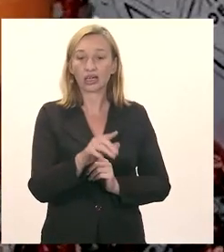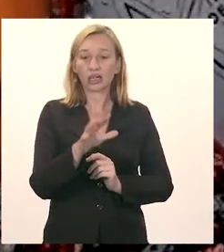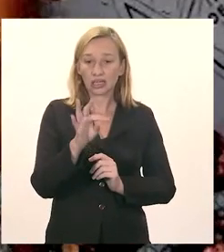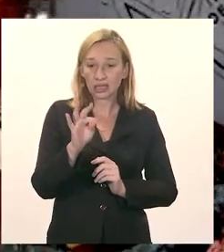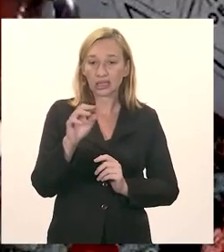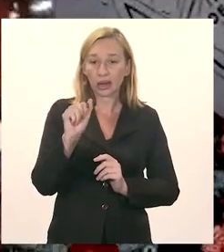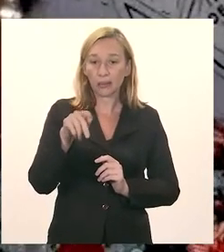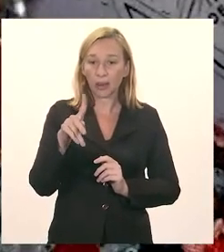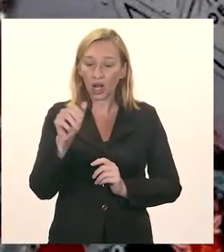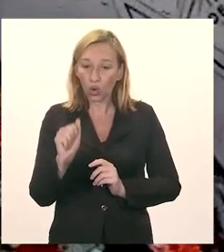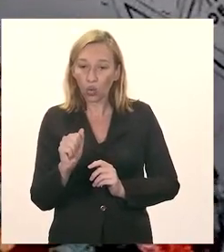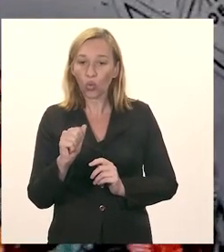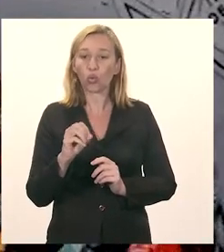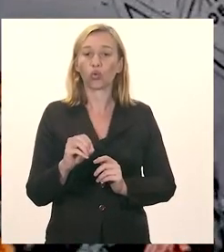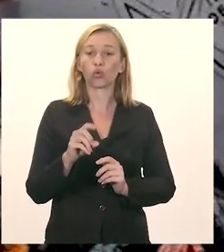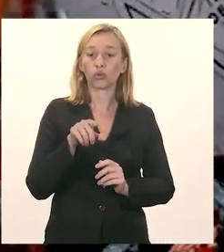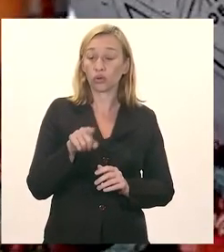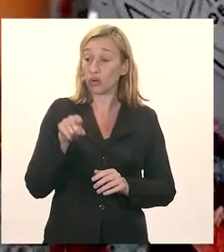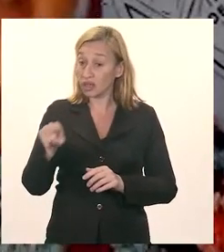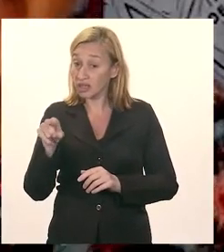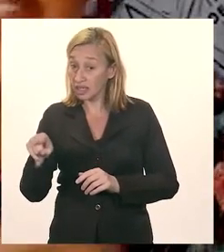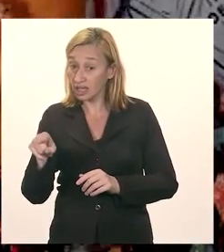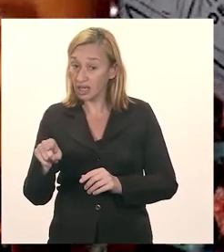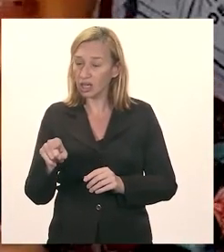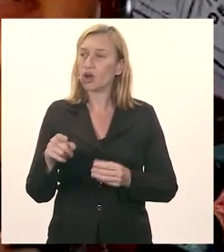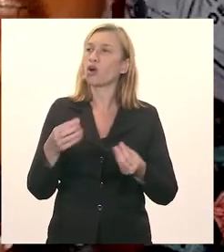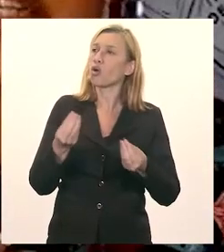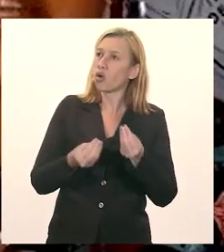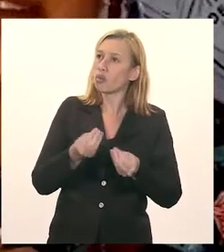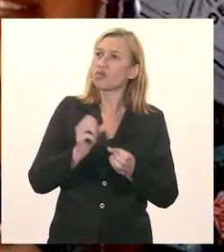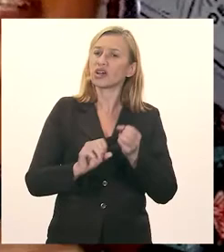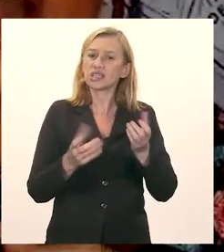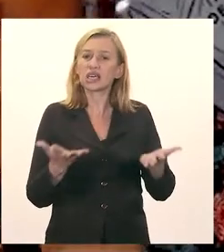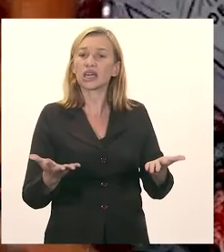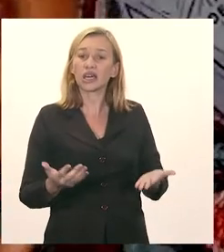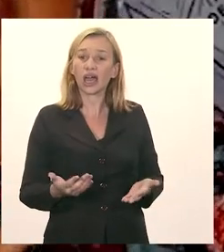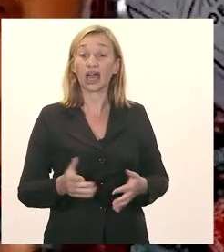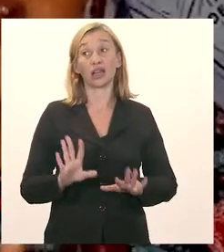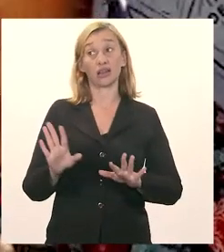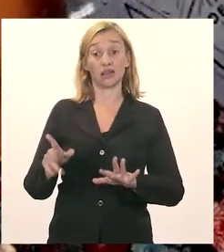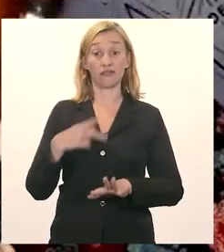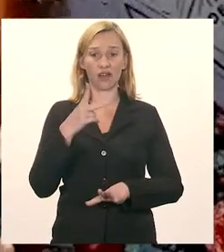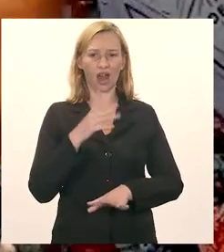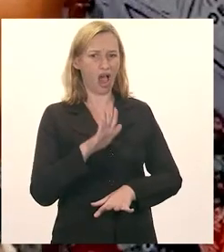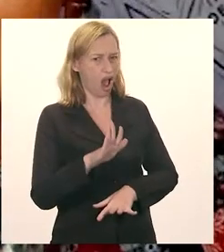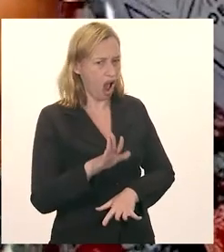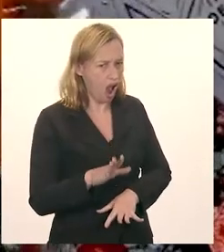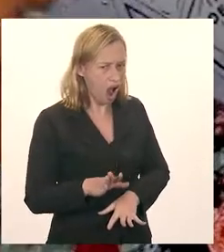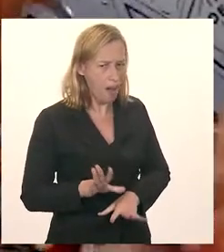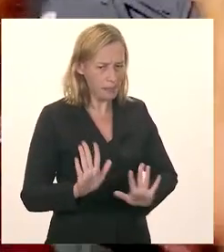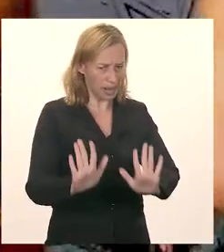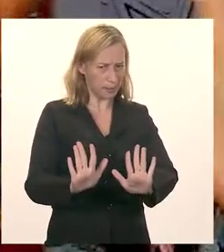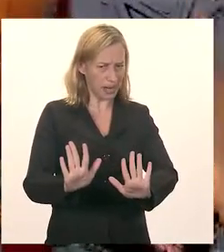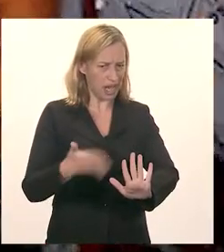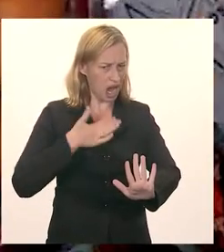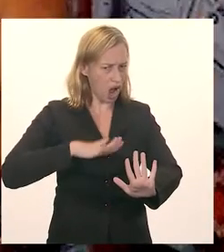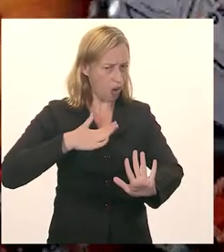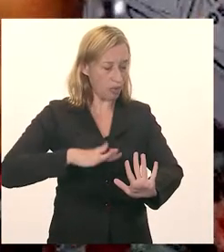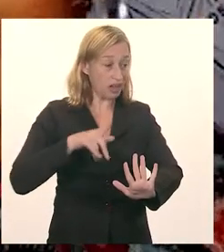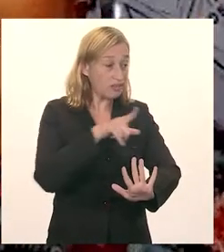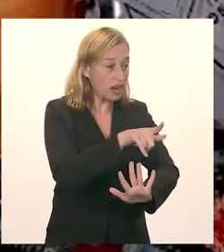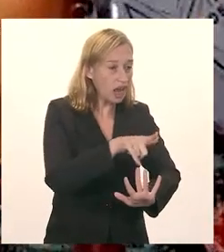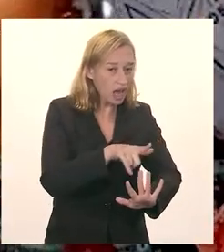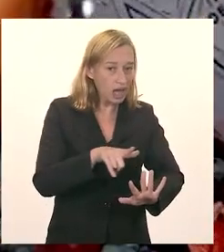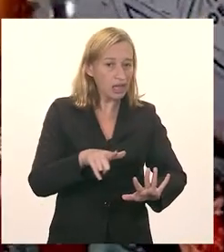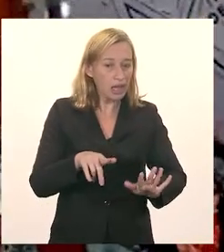dos tamancos, com nesse hall. O que você acha que dá pra gente fazer nesse hall? Aí ele fala assim: ai, dá, peraí, calma.